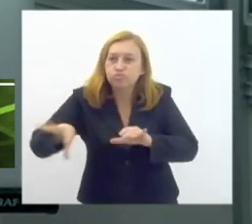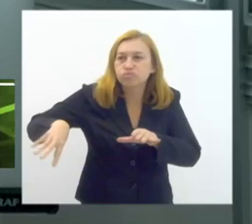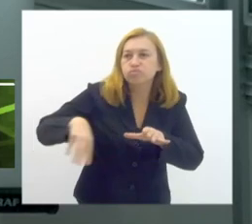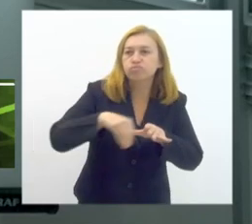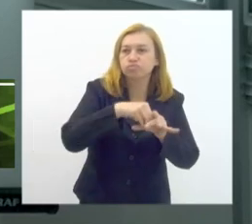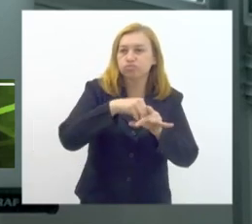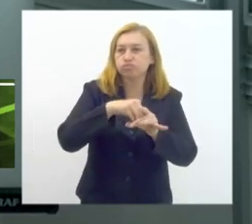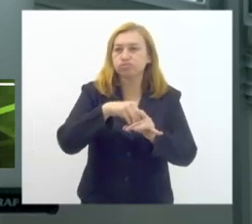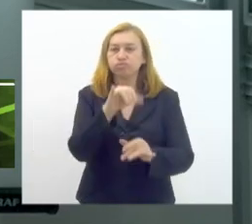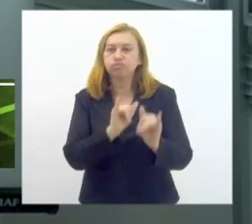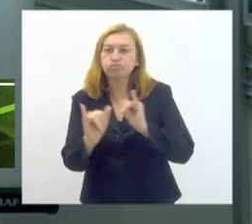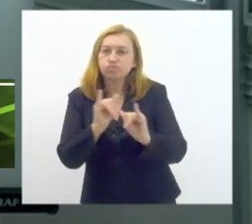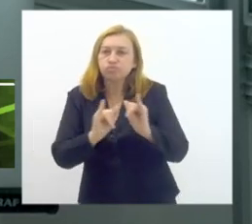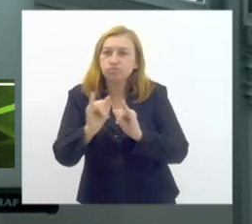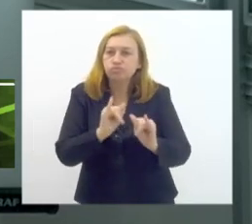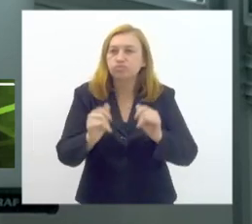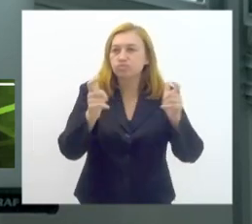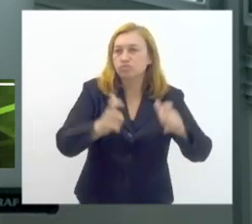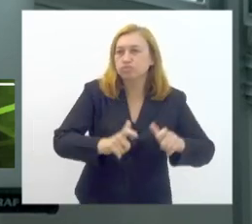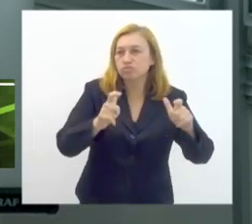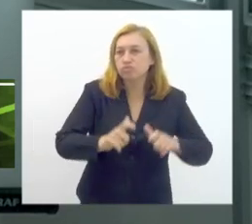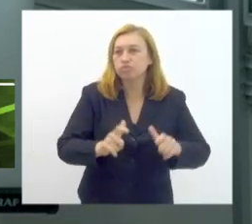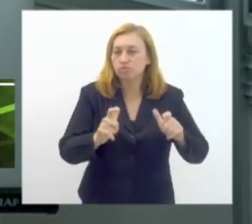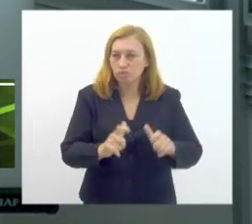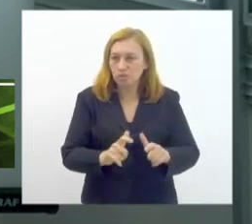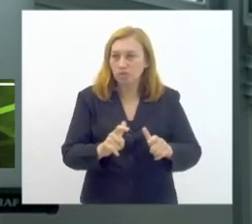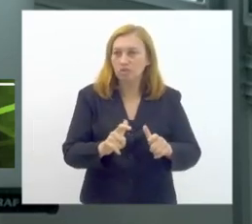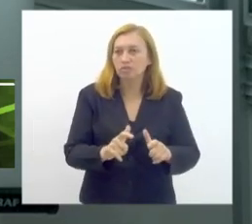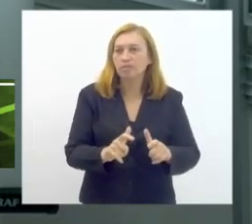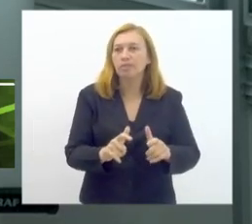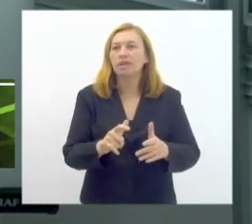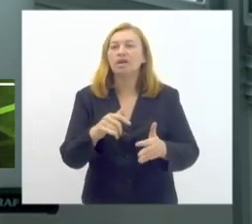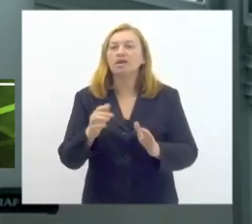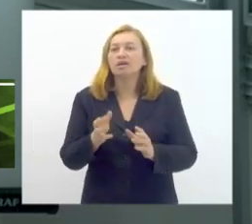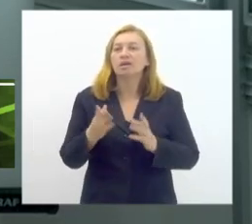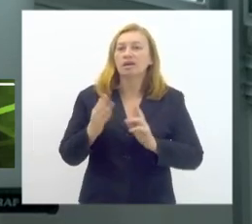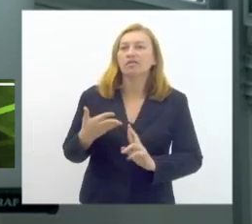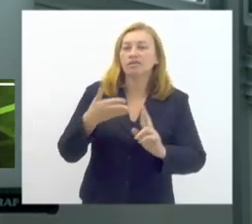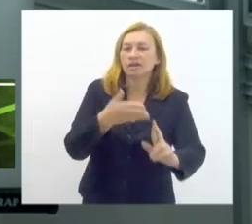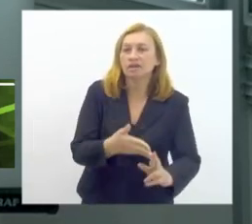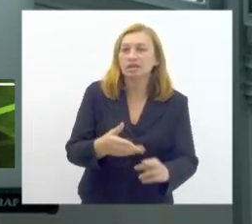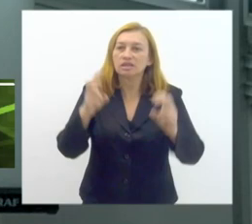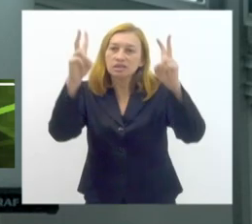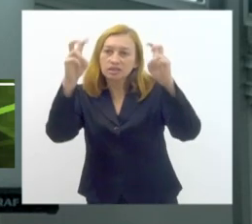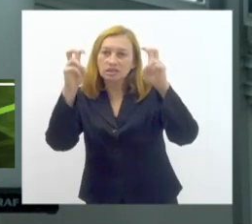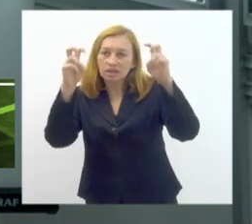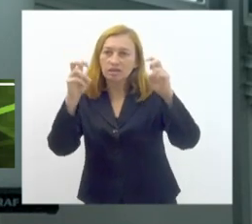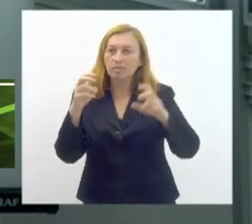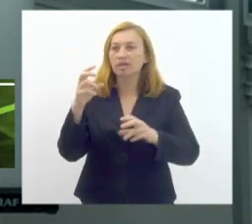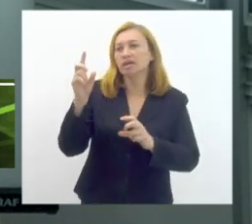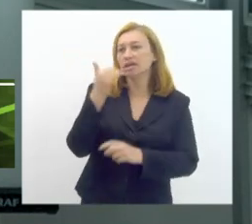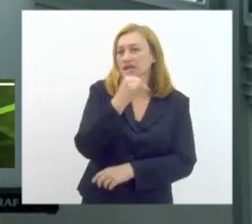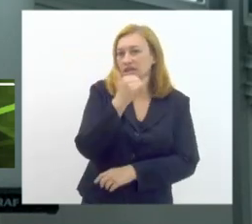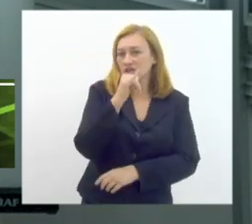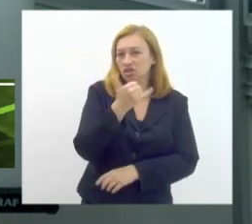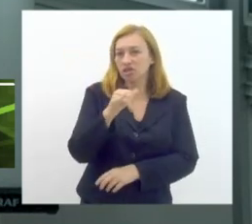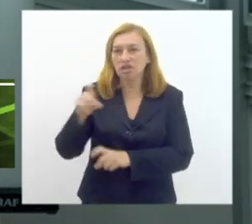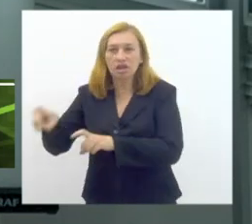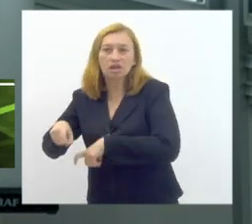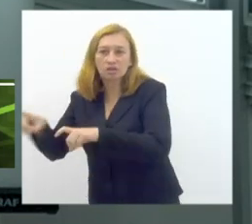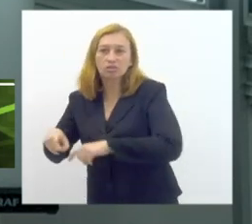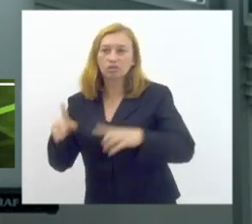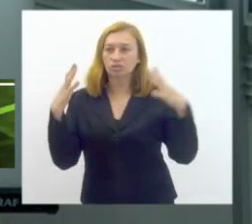dados diversificados da região do Conleste, contendo camadas georreferenciadas de temas como energia, agricultura,